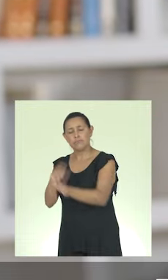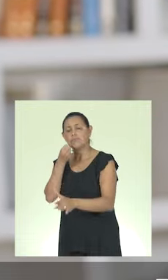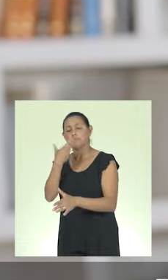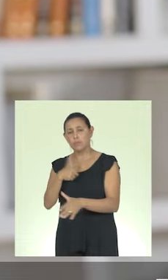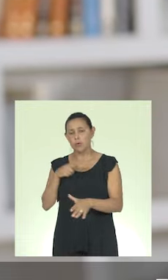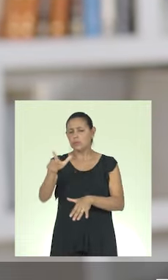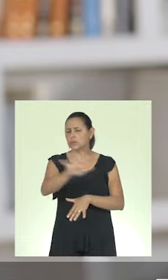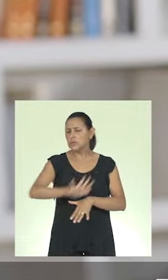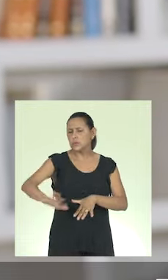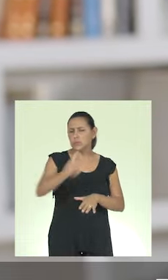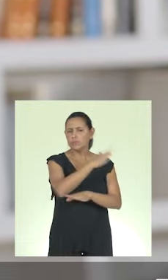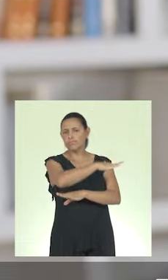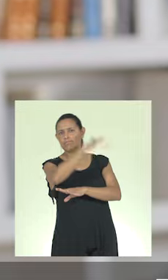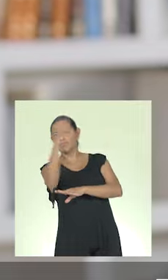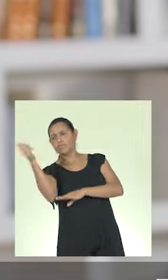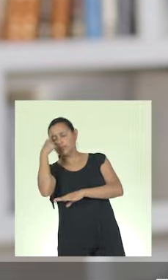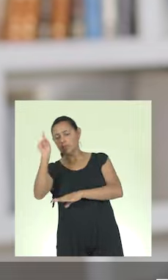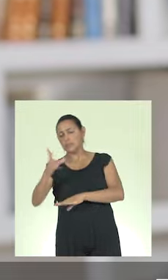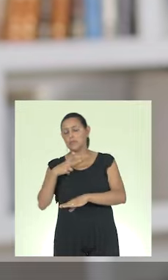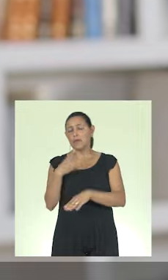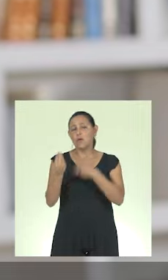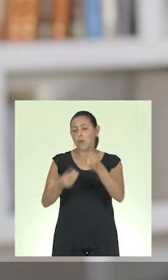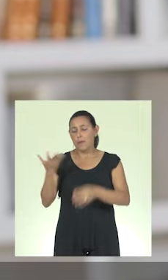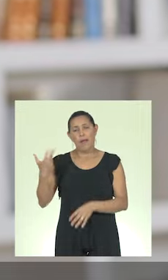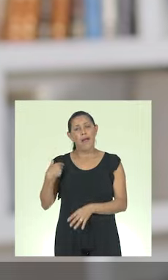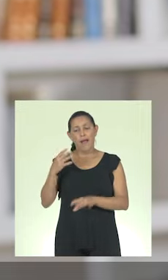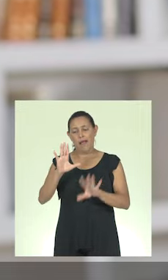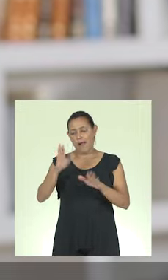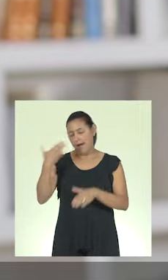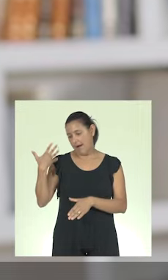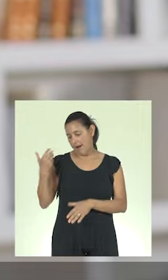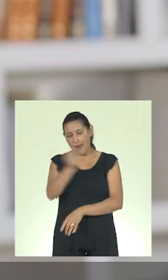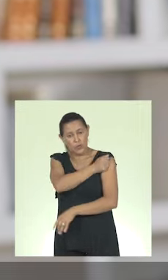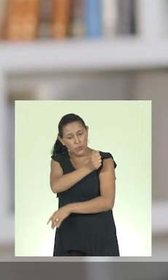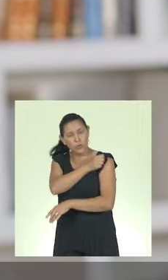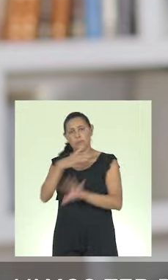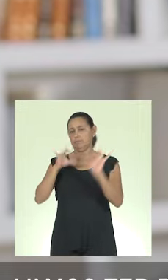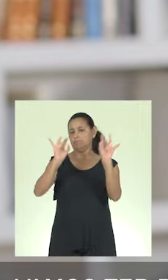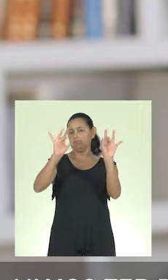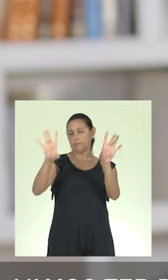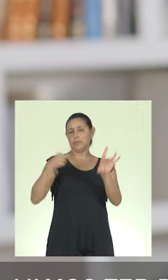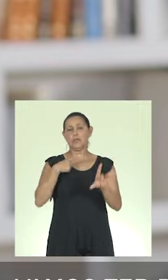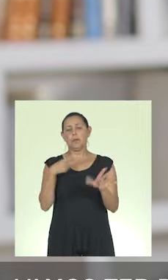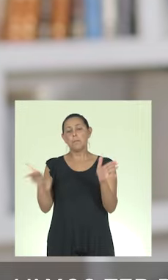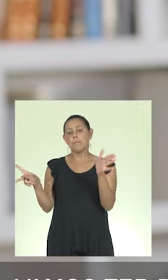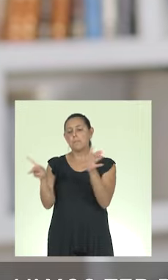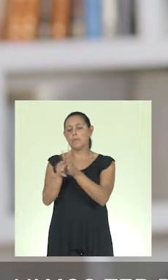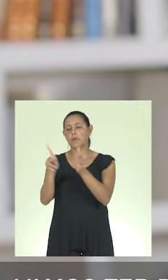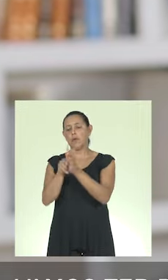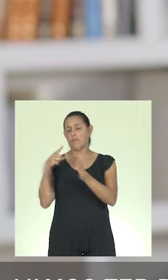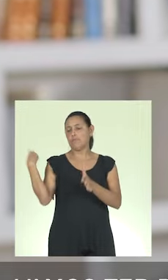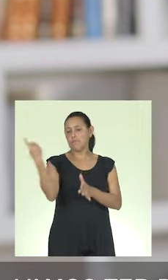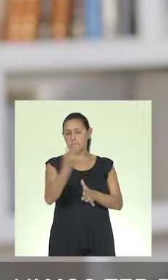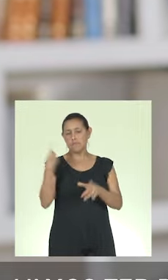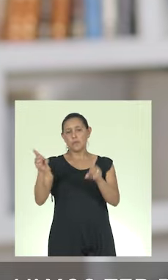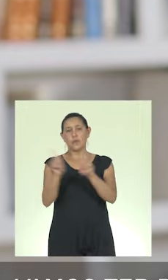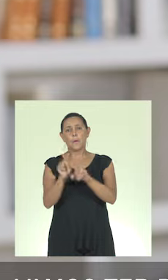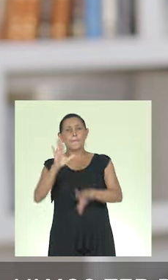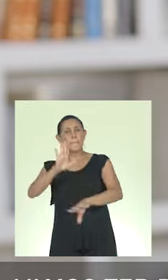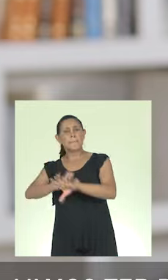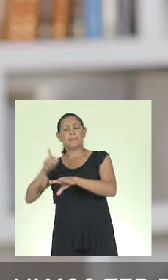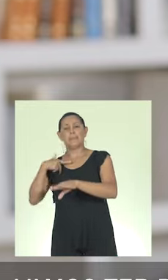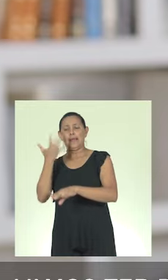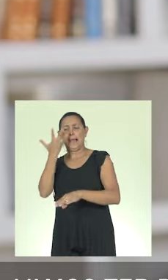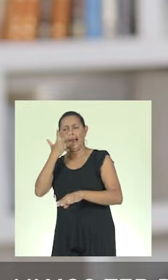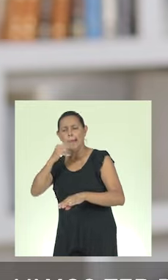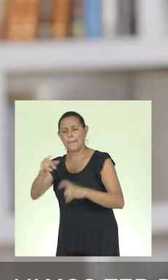O atendimento de alunos da educação especial será uma prioridade nossa. Vamos ter mais pediatras, que sempre estão em falta